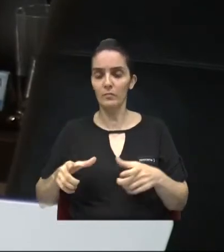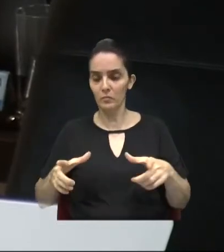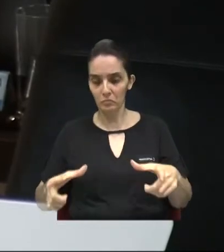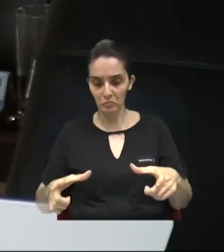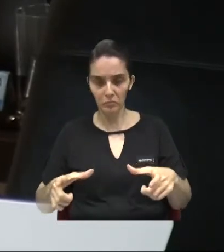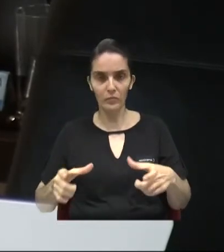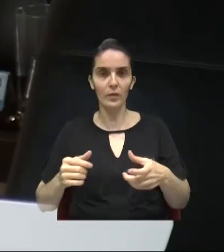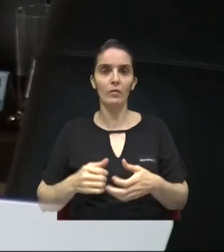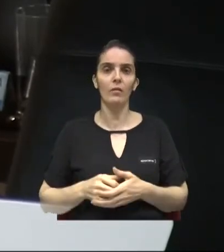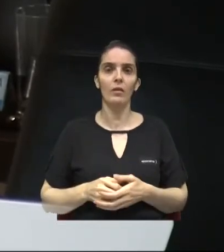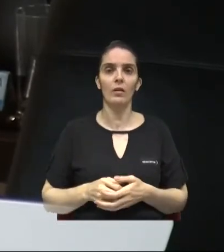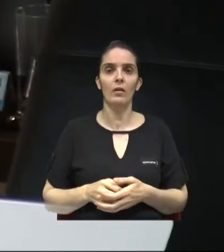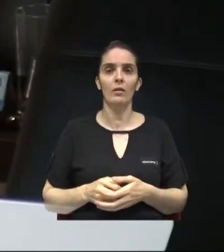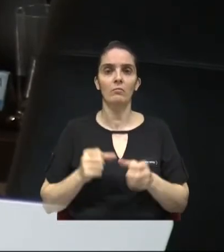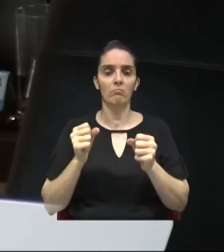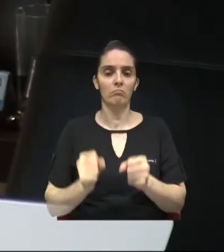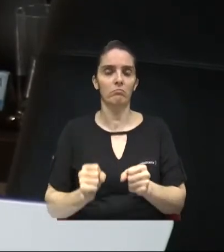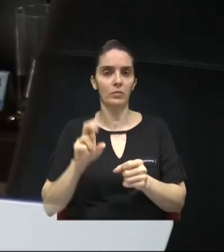com